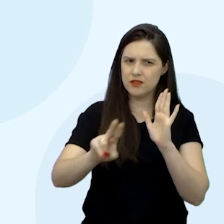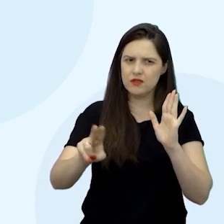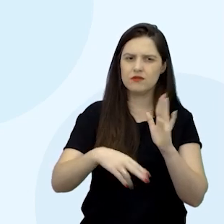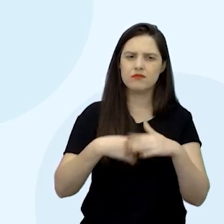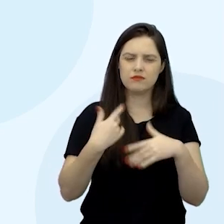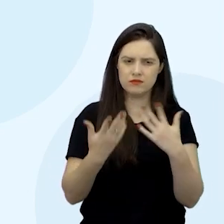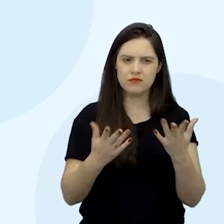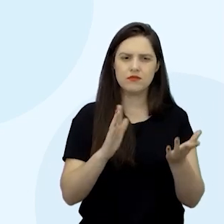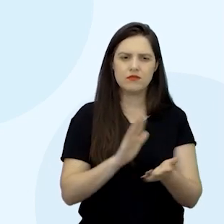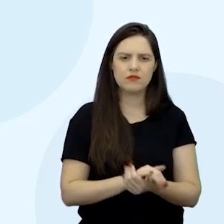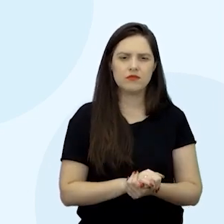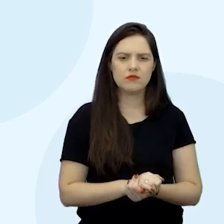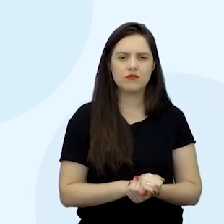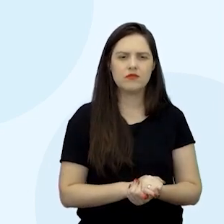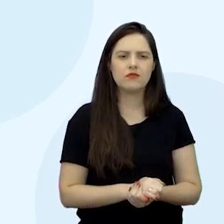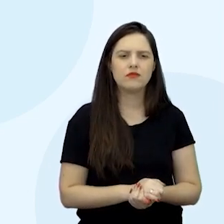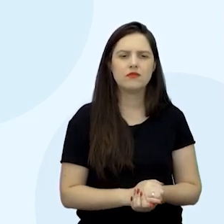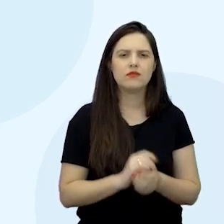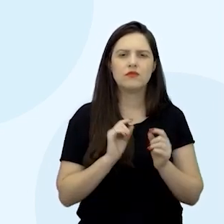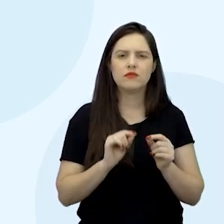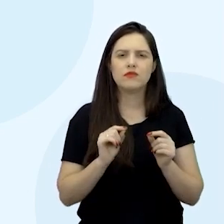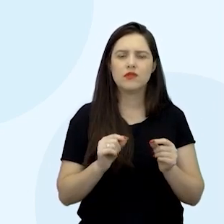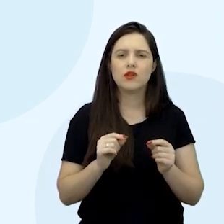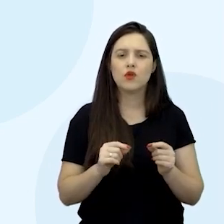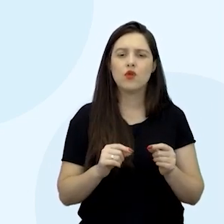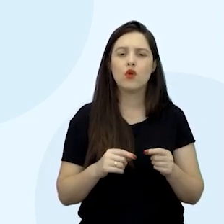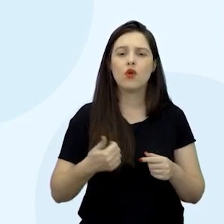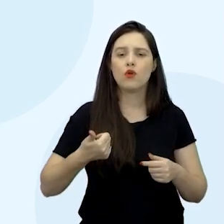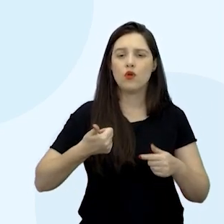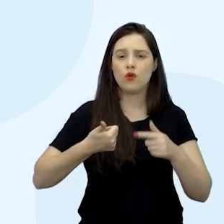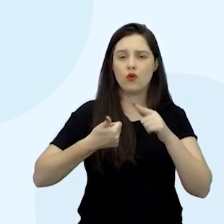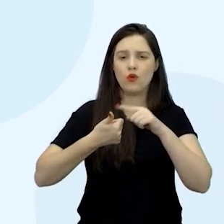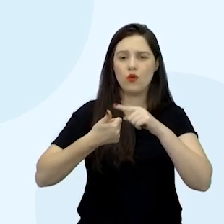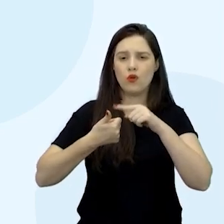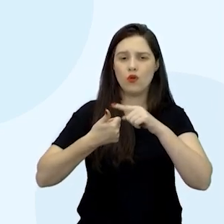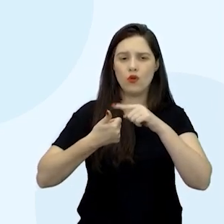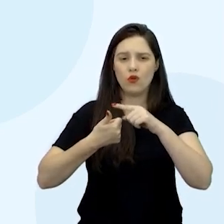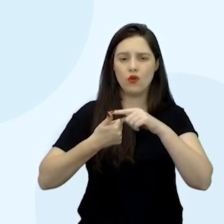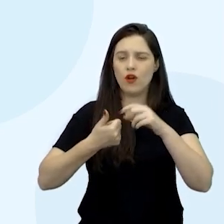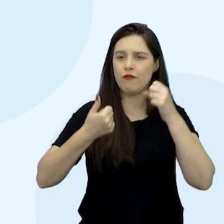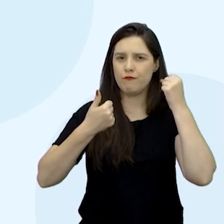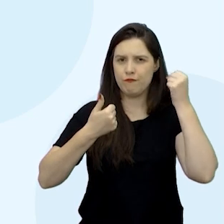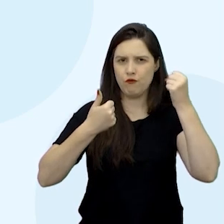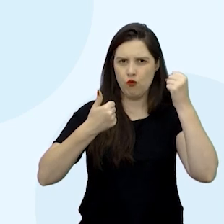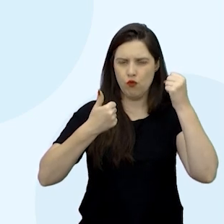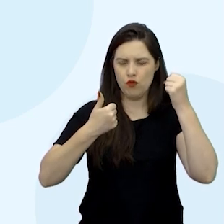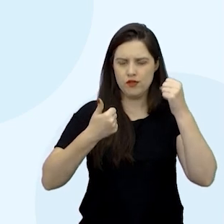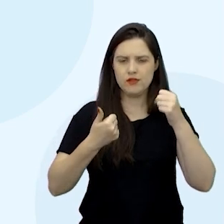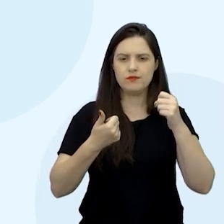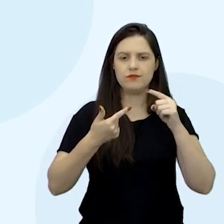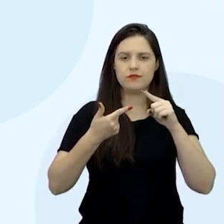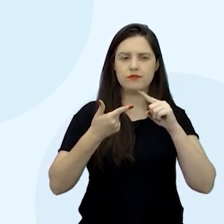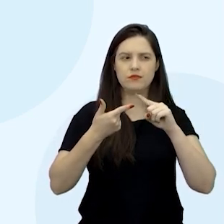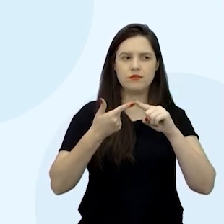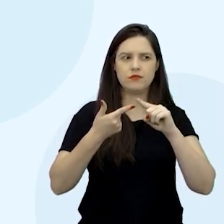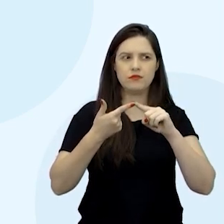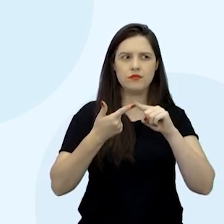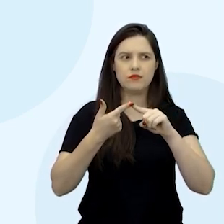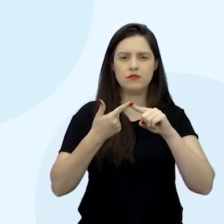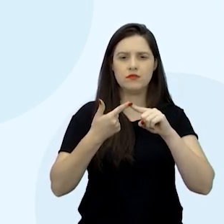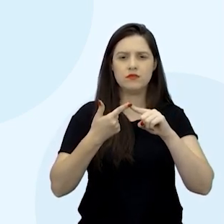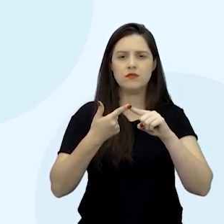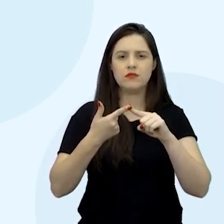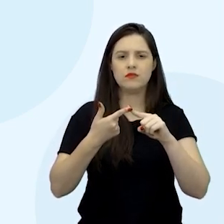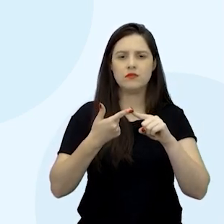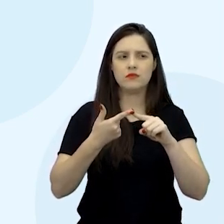Ó, o que a regra fala? Aqui, o polegar você indica a força que está, a indicação da força, tá?